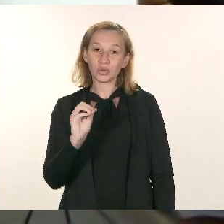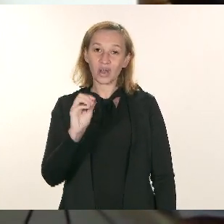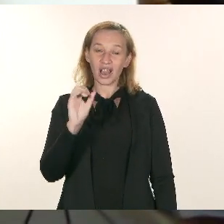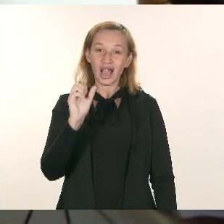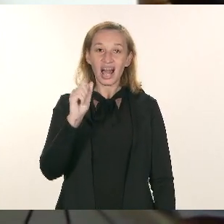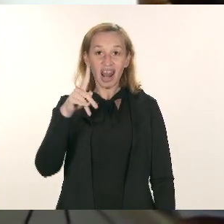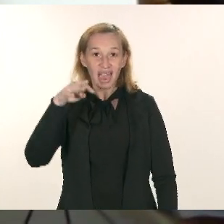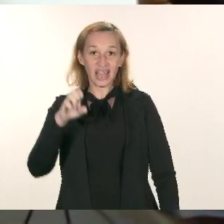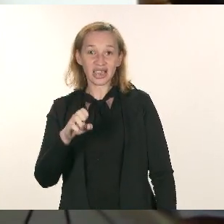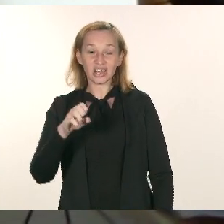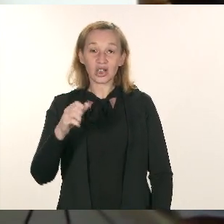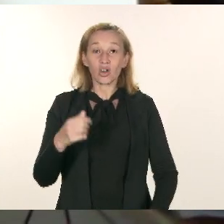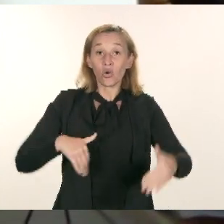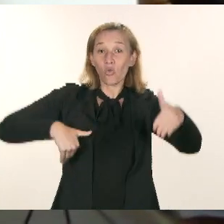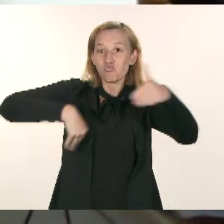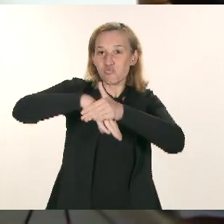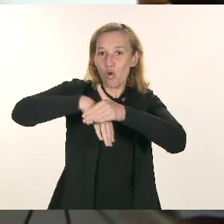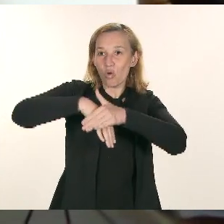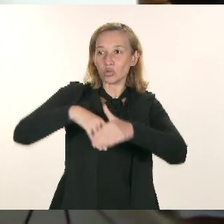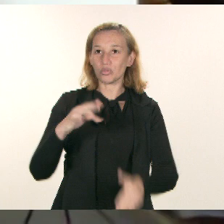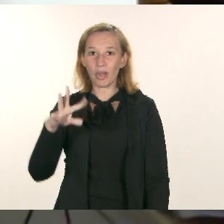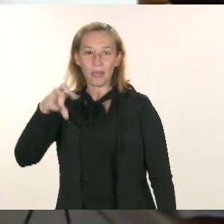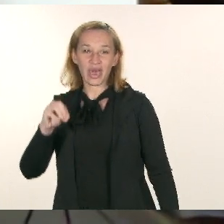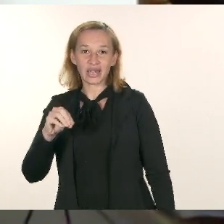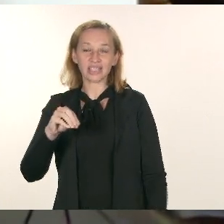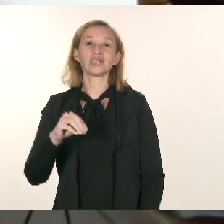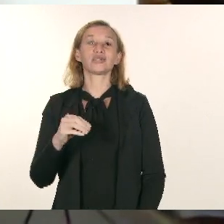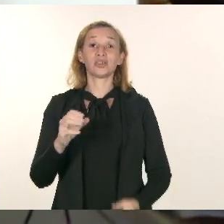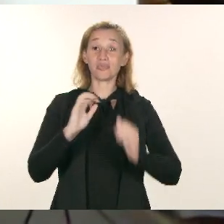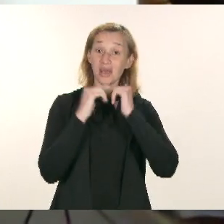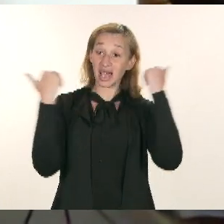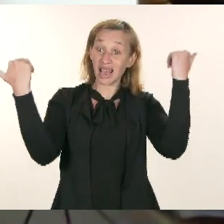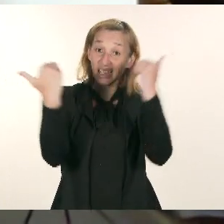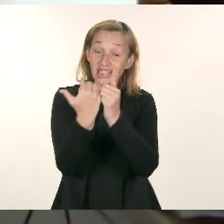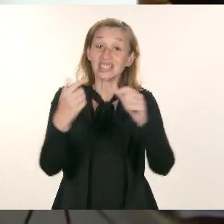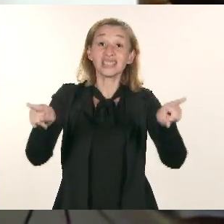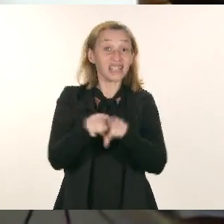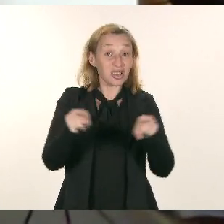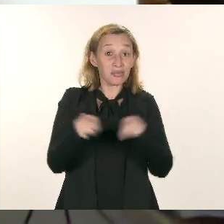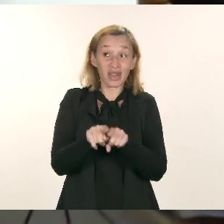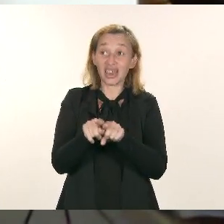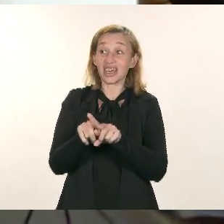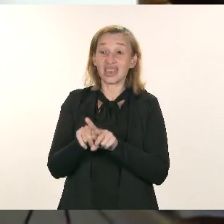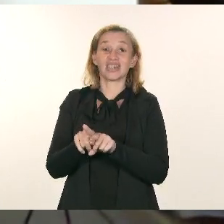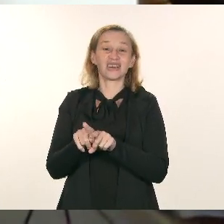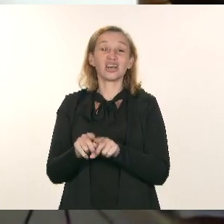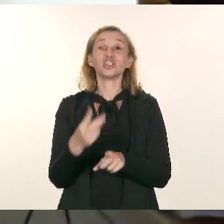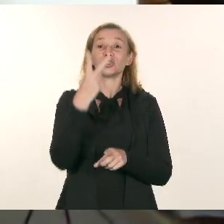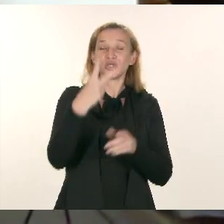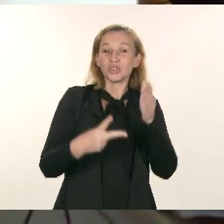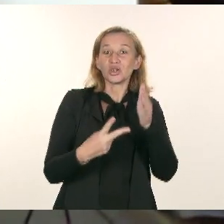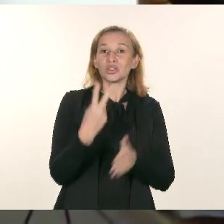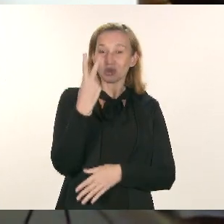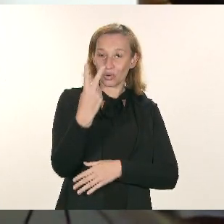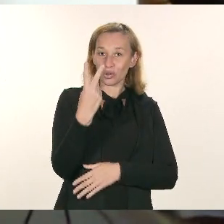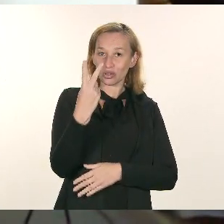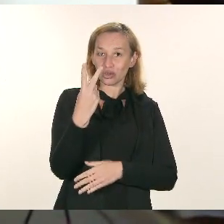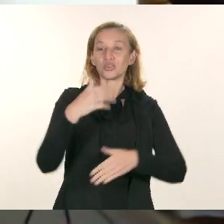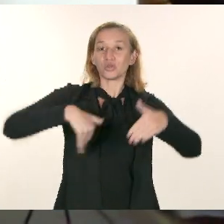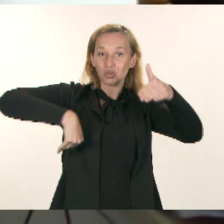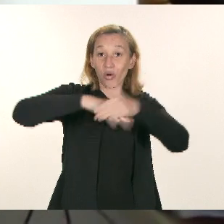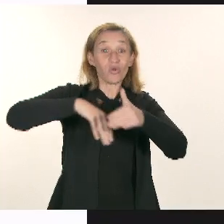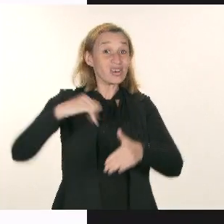Bebeto, e ganhou de 1-0 no Maracanã, com gol do Bebeto. Então, na verdade, ele fez 2 gols em Porto Alegre e no Rio